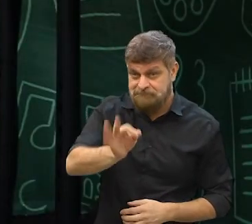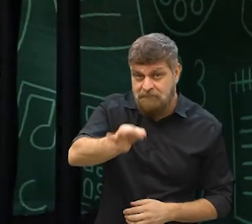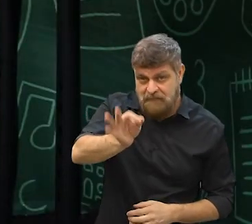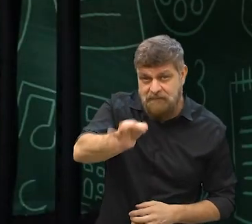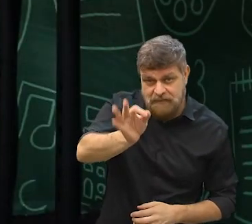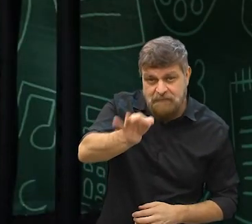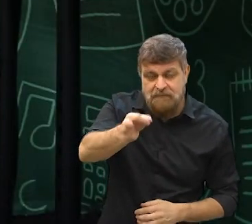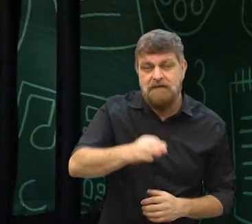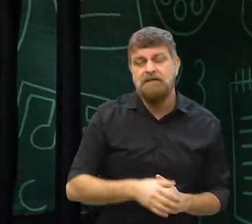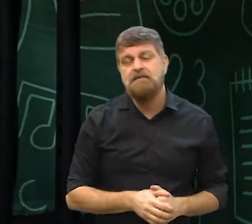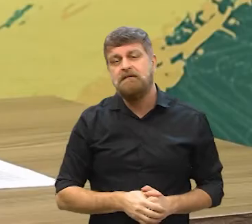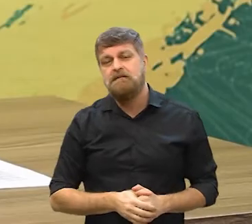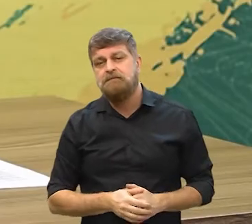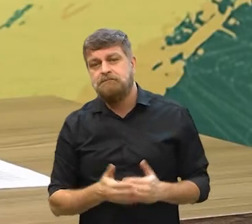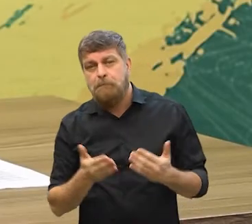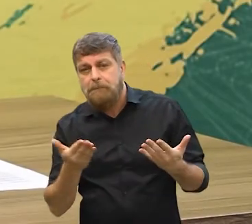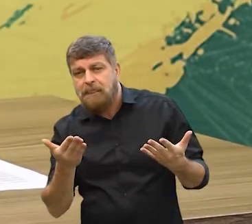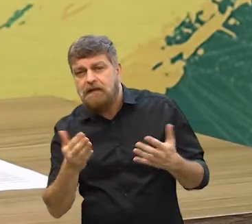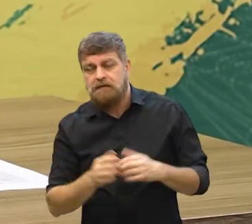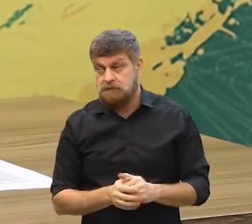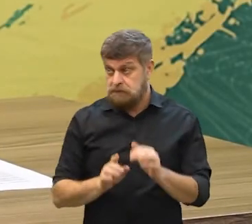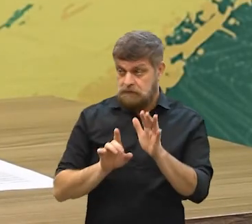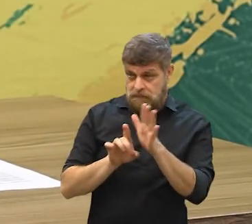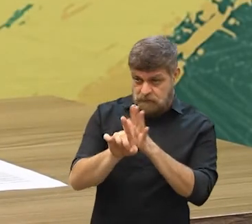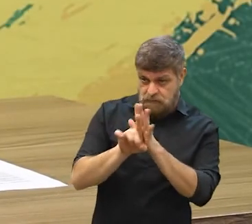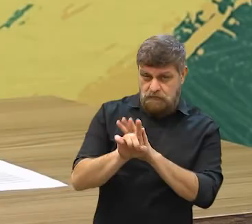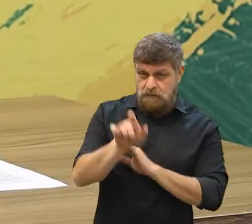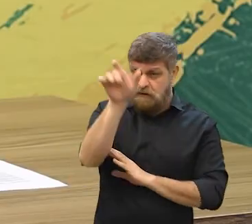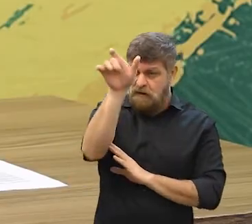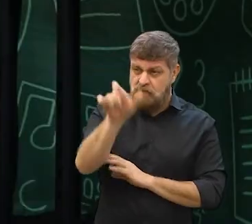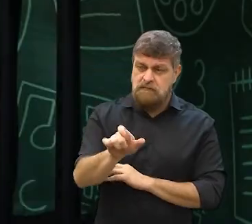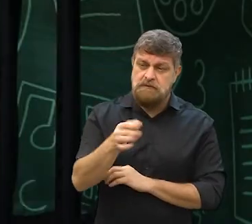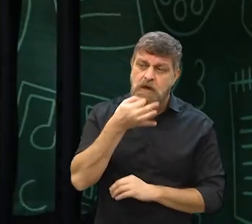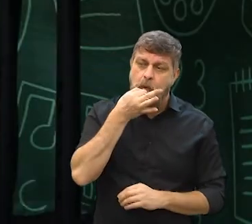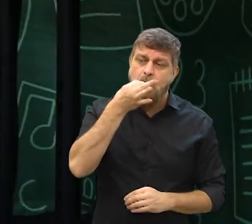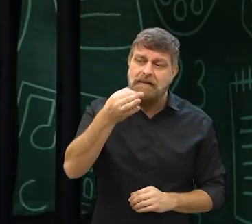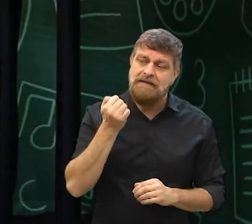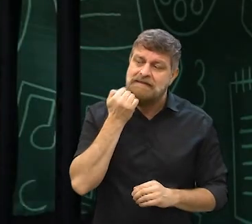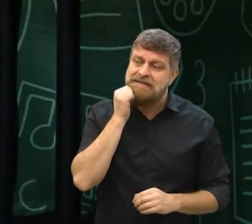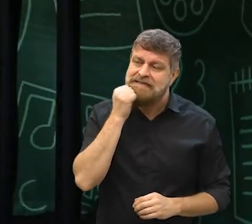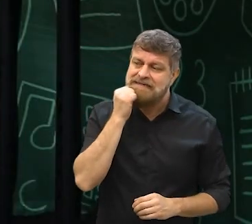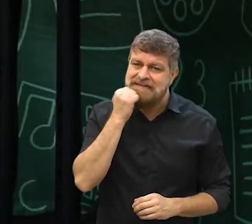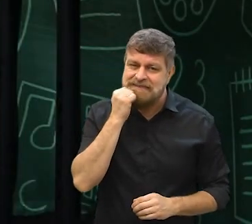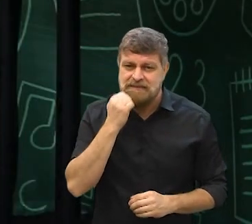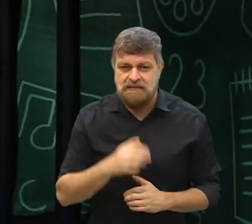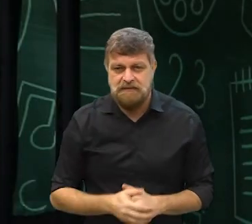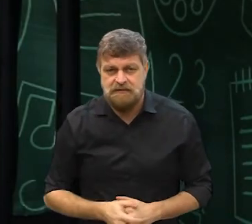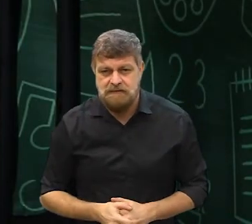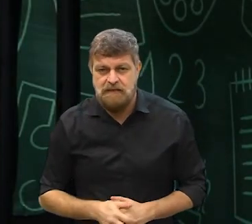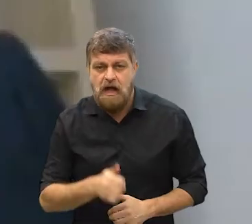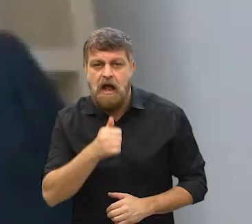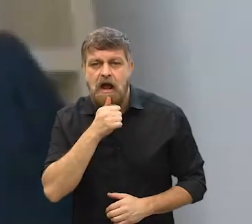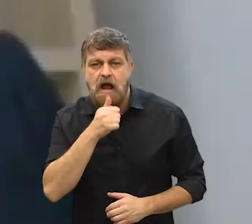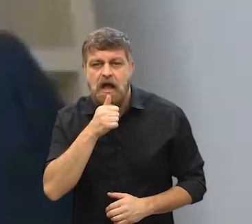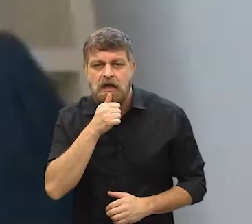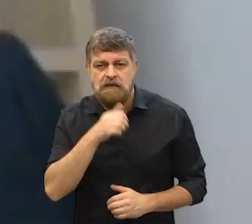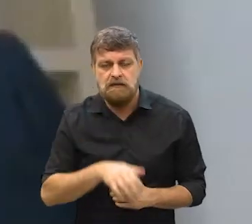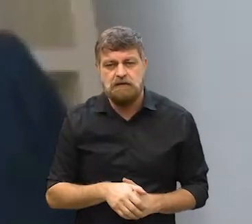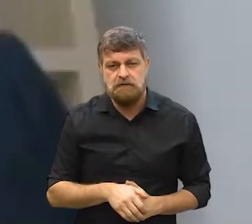Perfeito, Adriana. E você considera que a ciência ainda é um